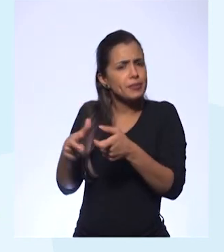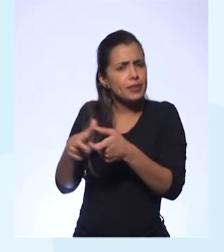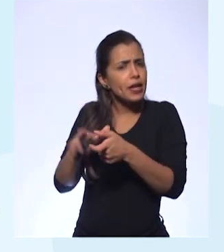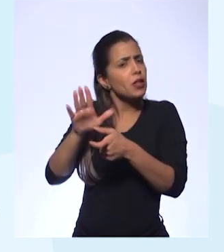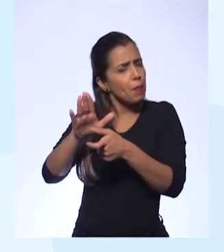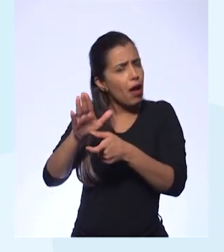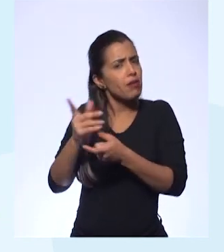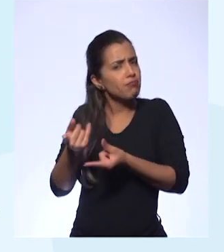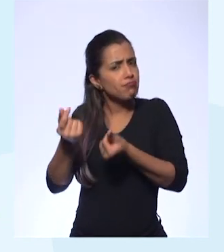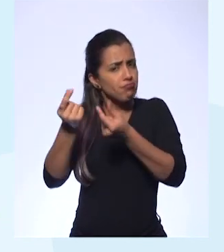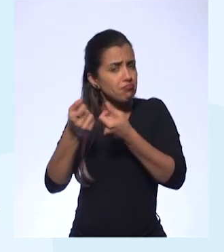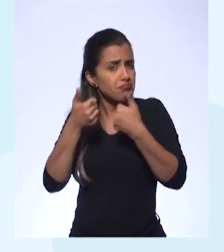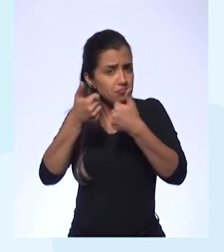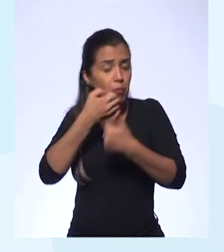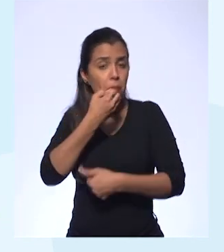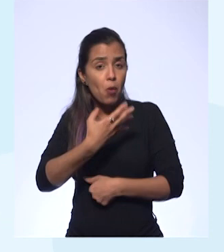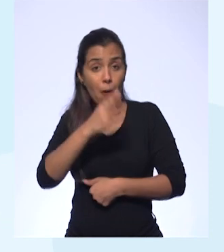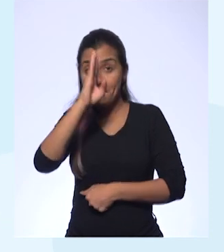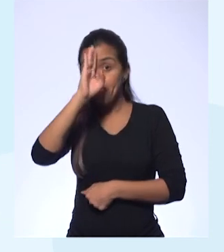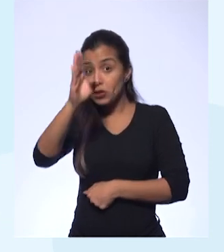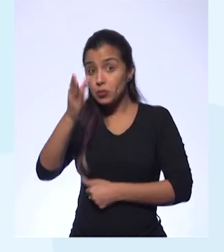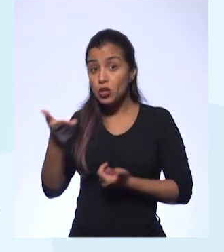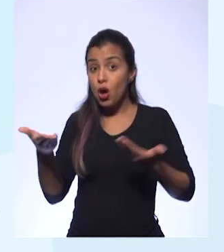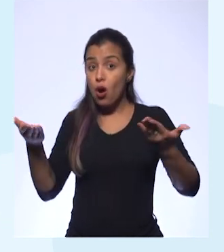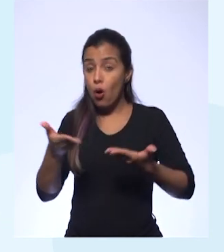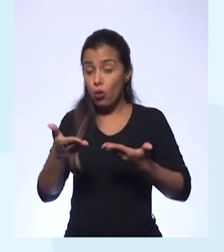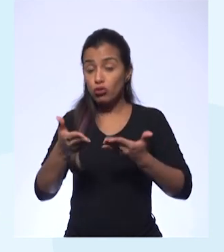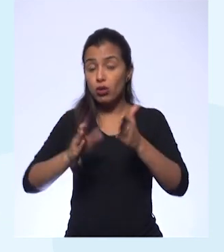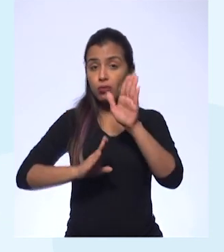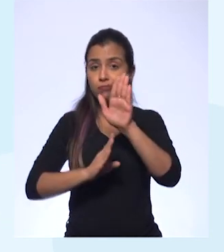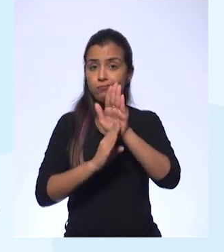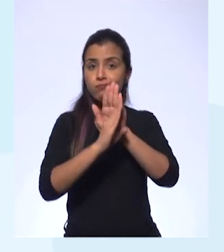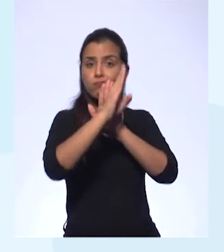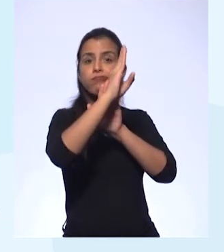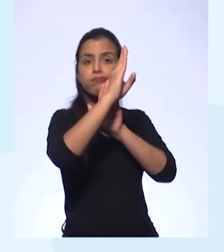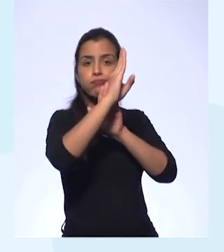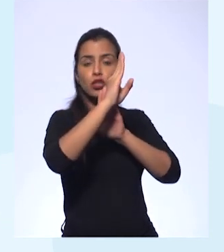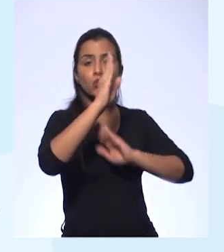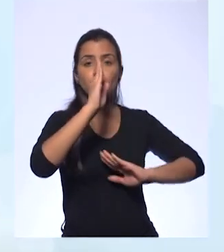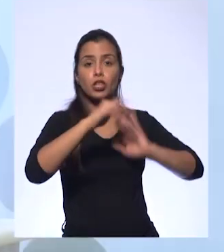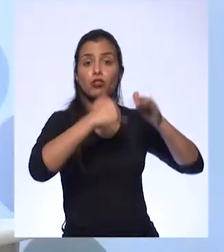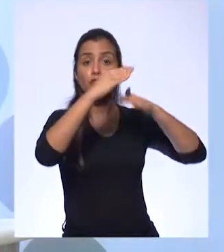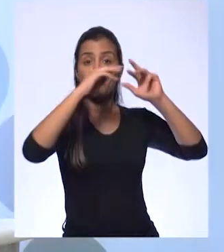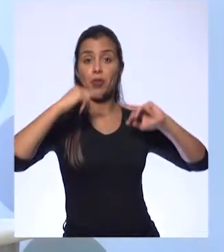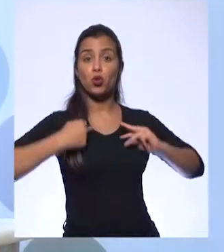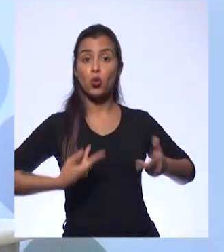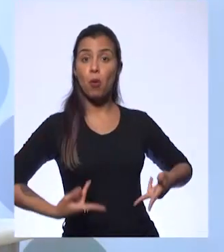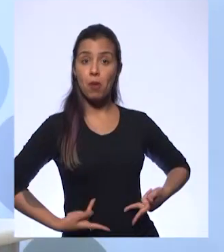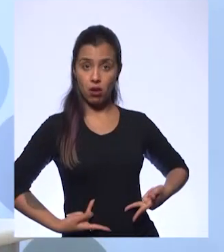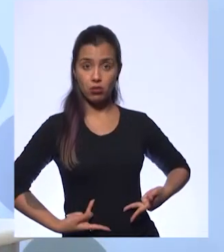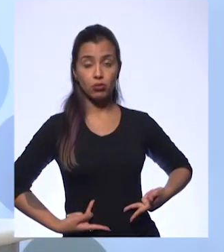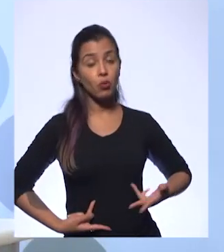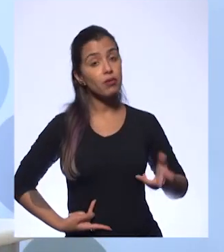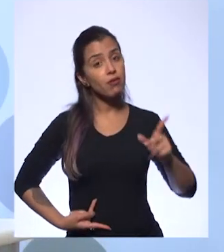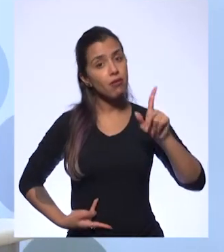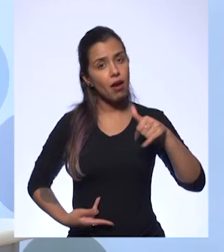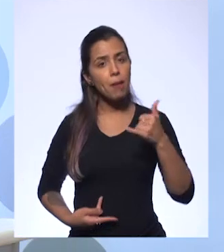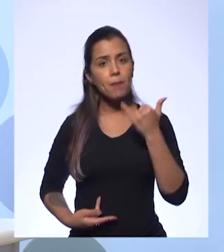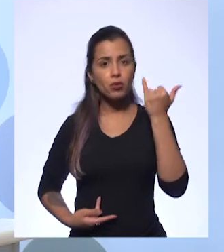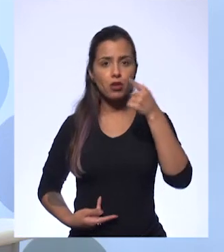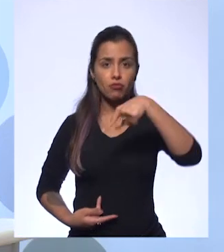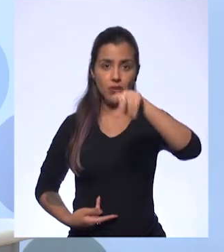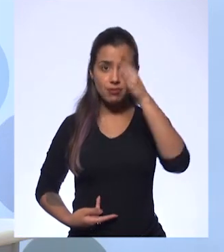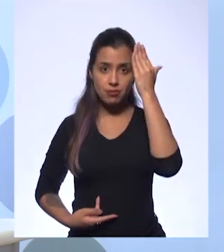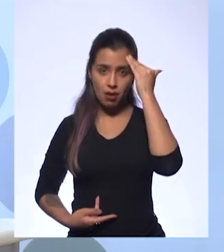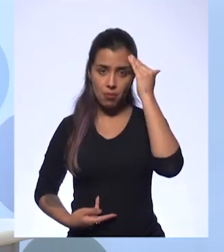hoje, né? E principalmente a sua relação com o Índice de Desenvolvimento Humano muito abrangente, o que é importante retratar isso. Então,